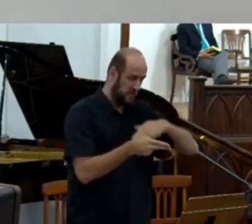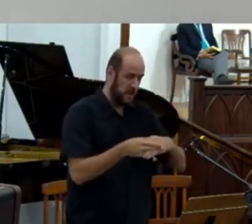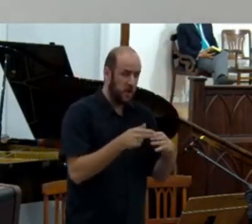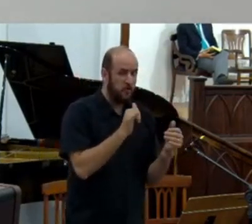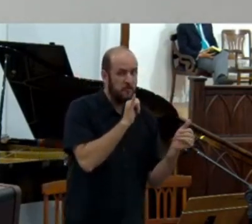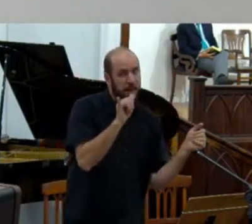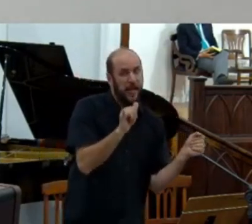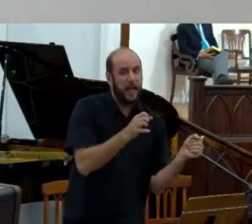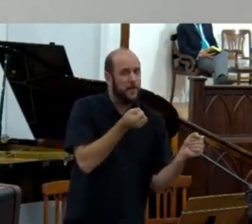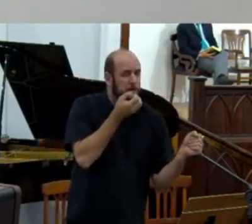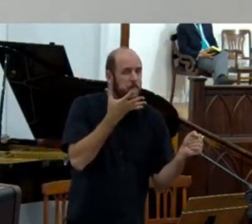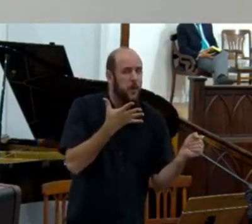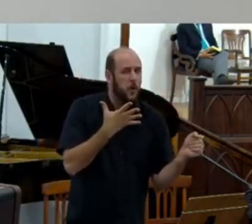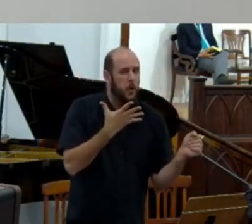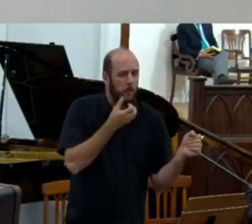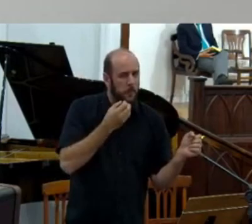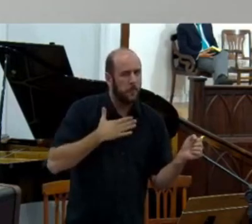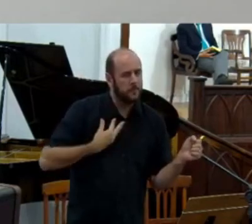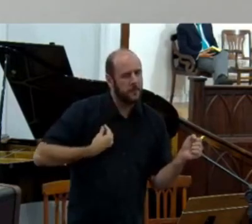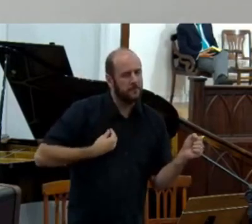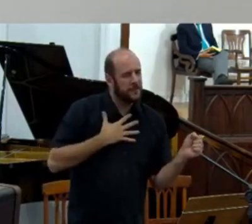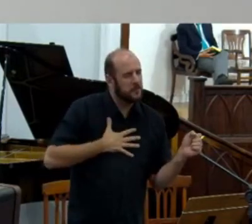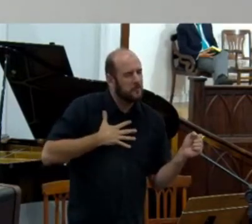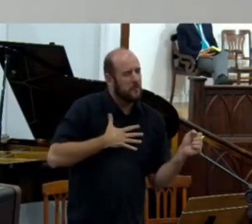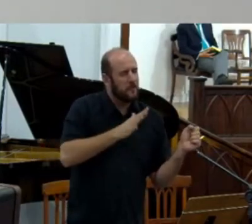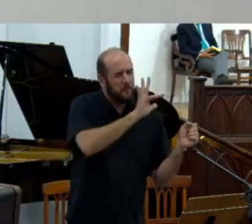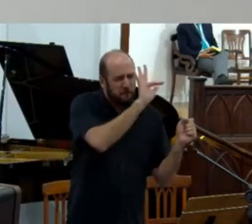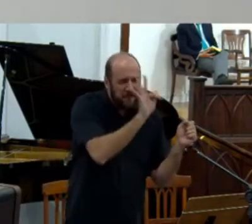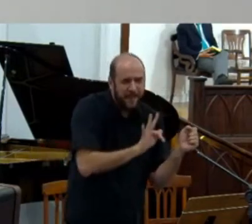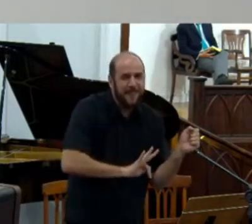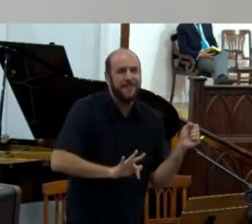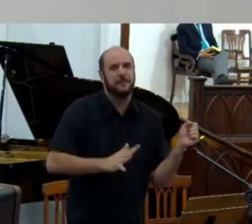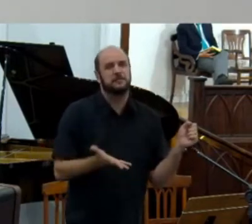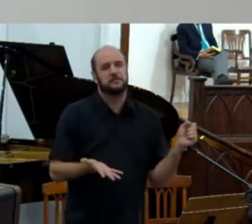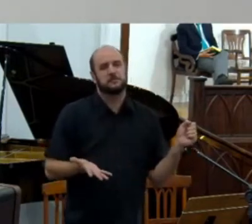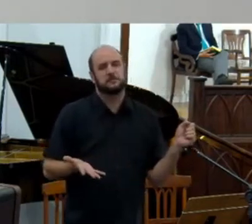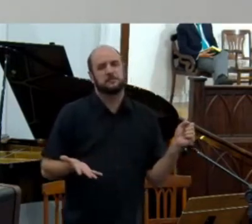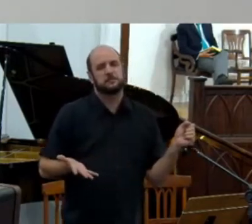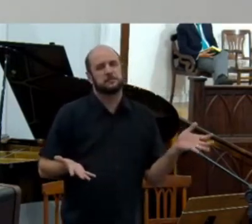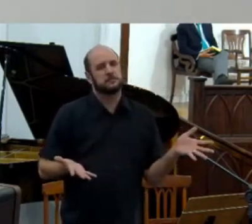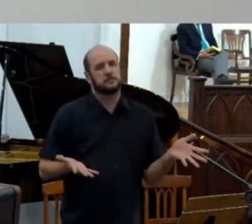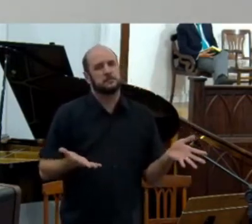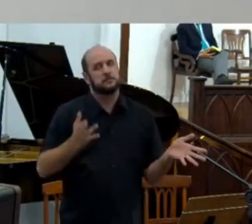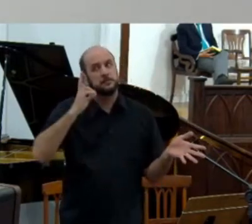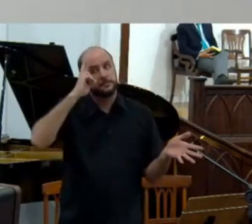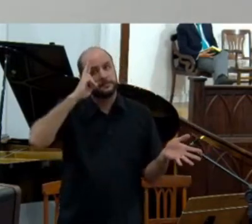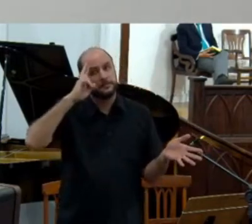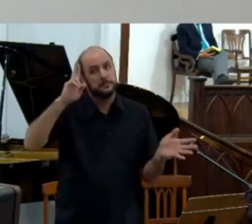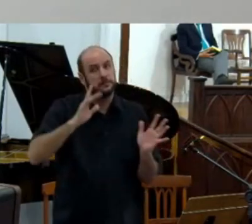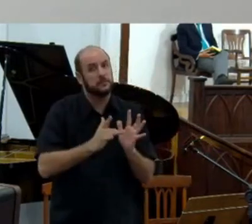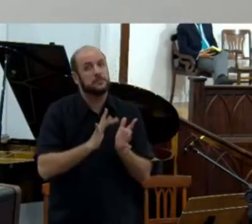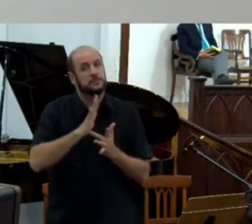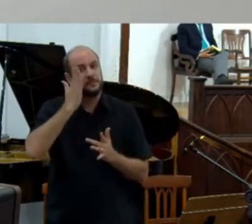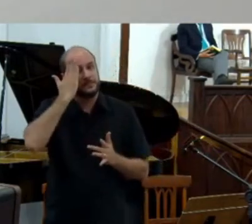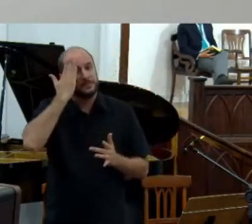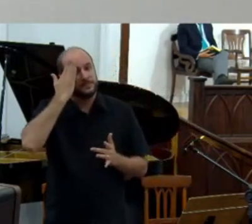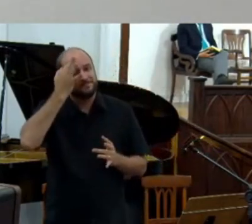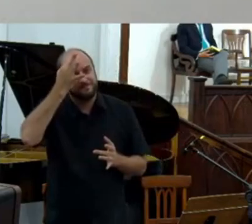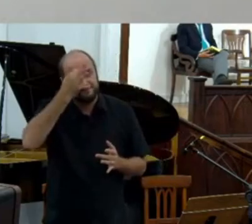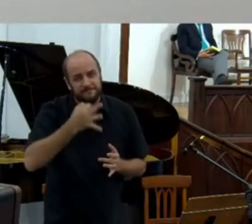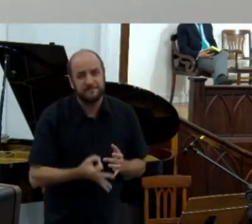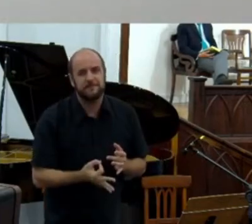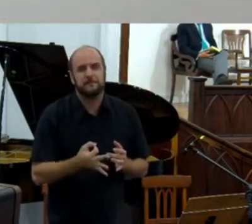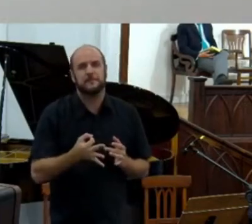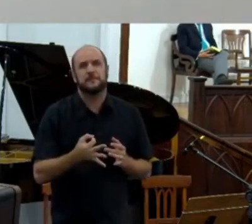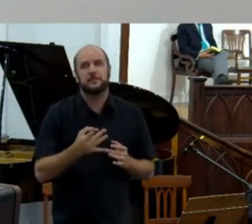bom, faz bem para a minha vida, me agrada, eu sou feliz com isso, nosso Senhor Jesus Cristo sabe exatamente